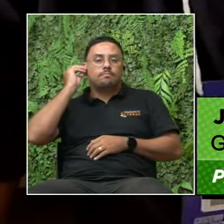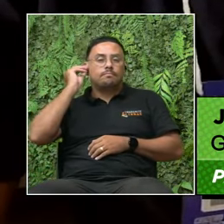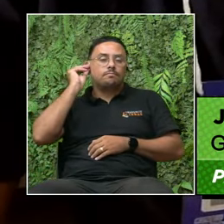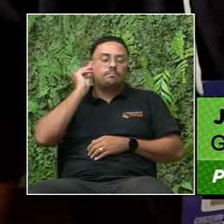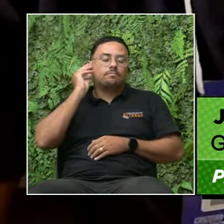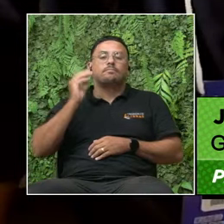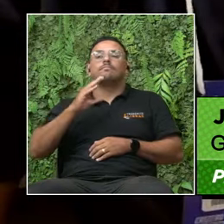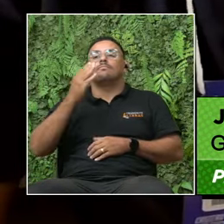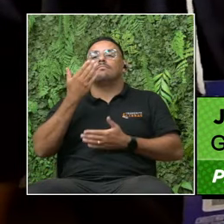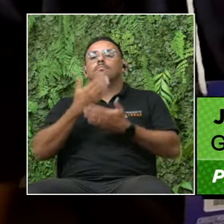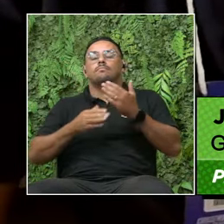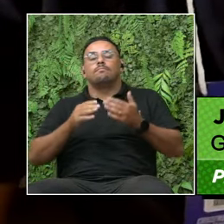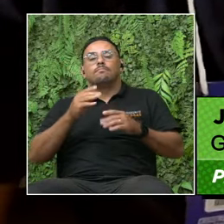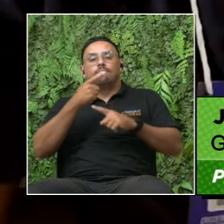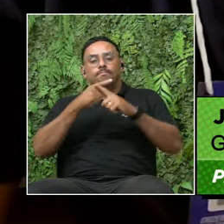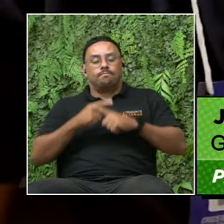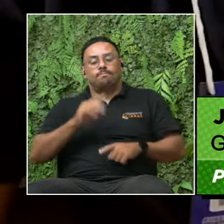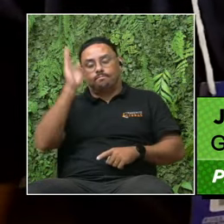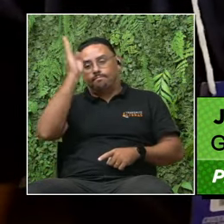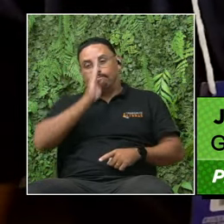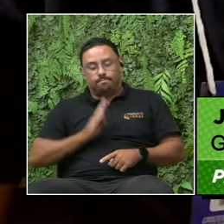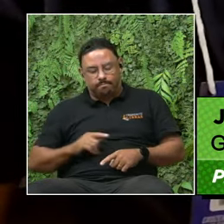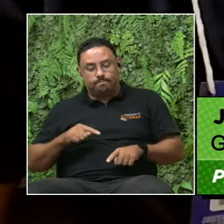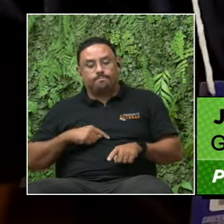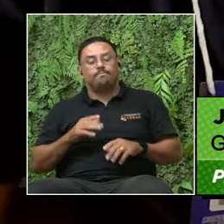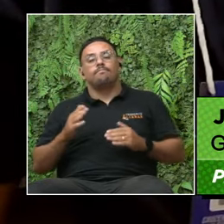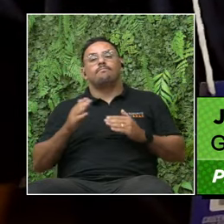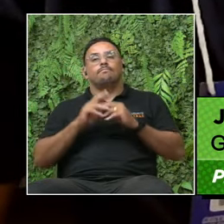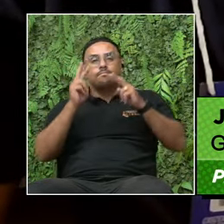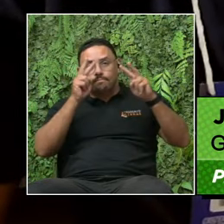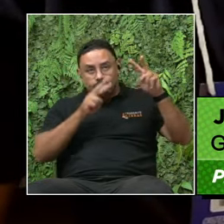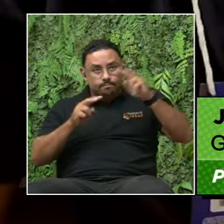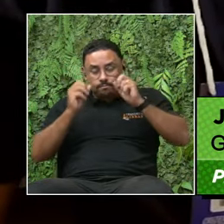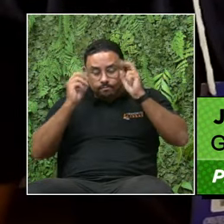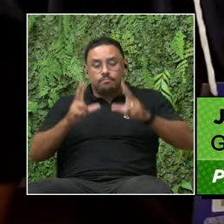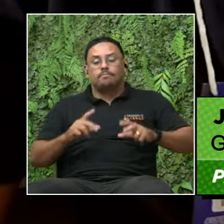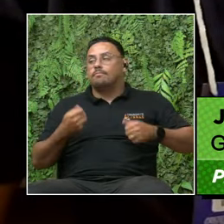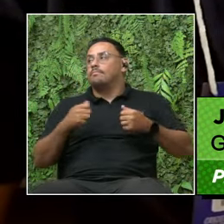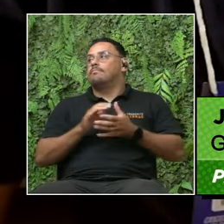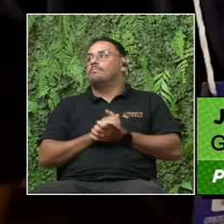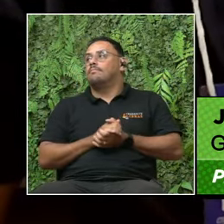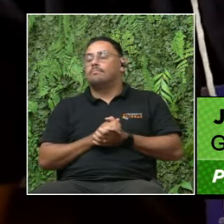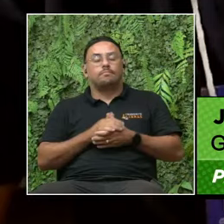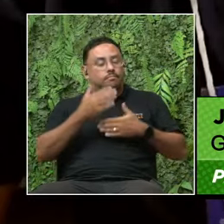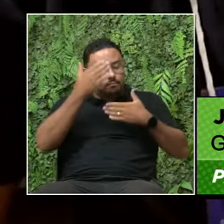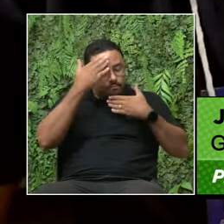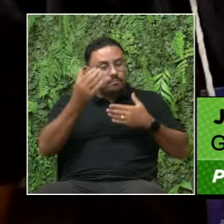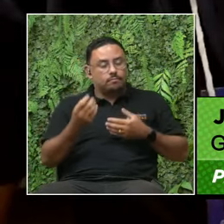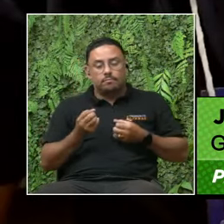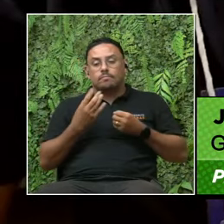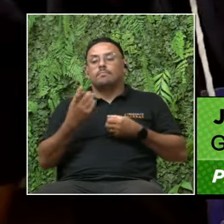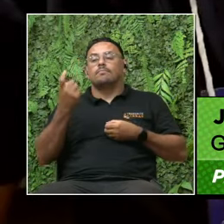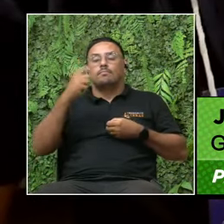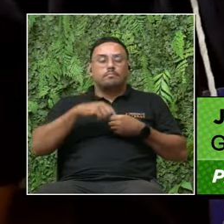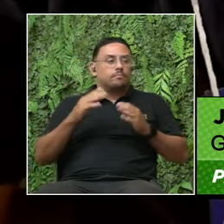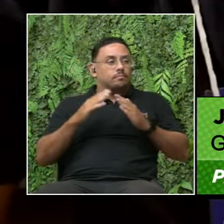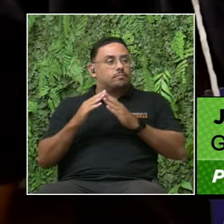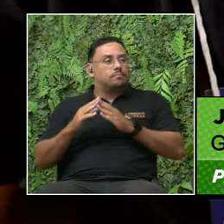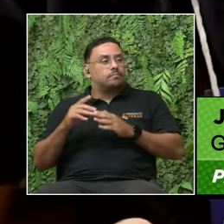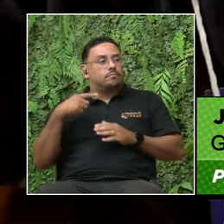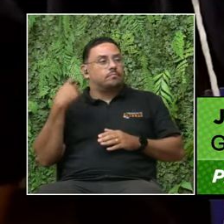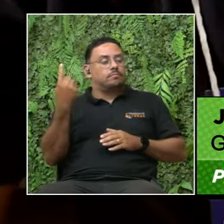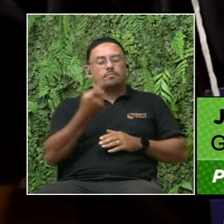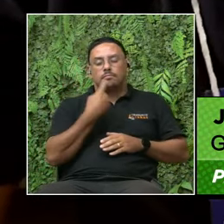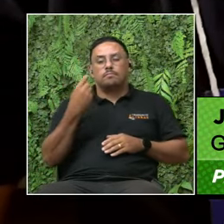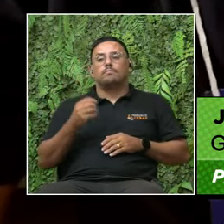Campeonato Brasileiro o bicho pega então Cruzeiro tem que abrir o olho até no branco viu seu Bob tá bom meu amigo muito obrigado boa volta pra casa aliás boa volta